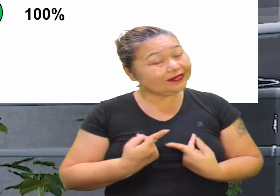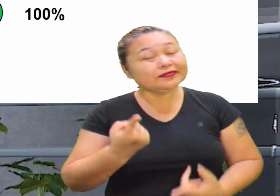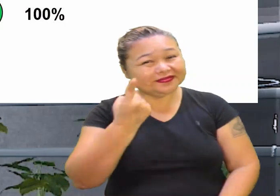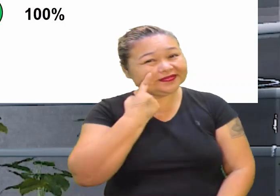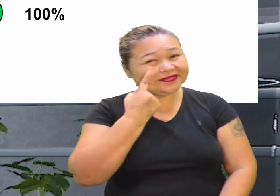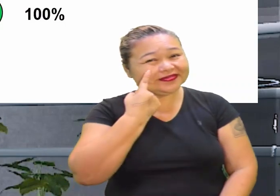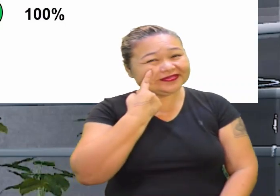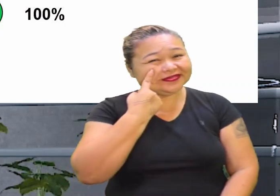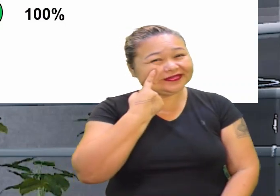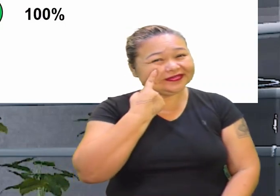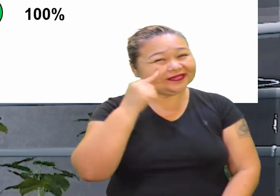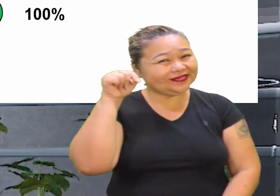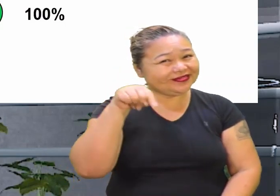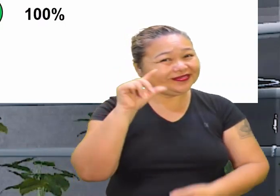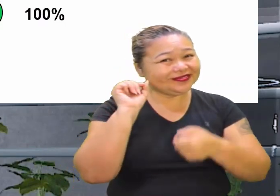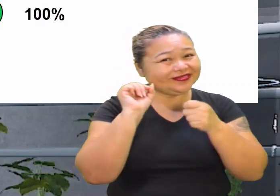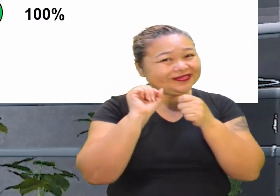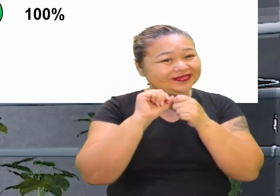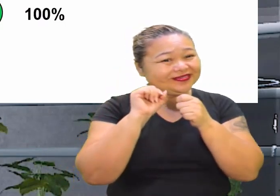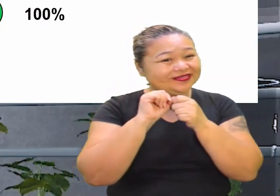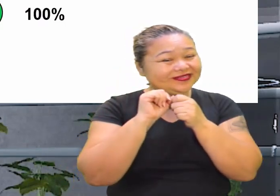Vou fazer uma coisa aqui.